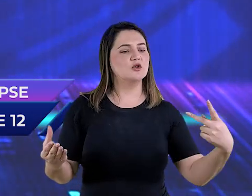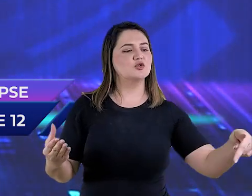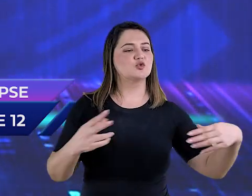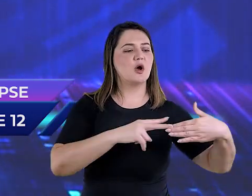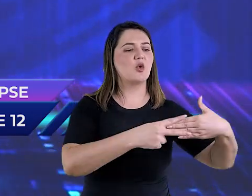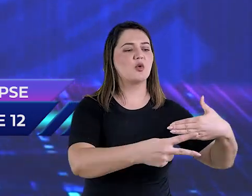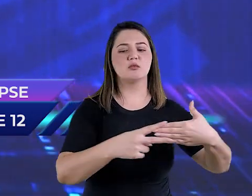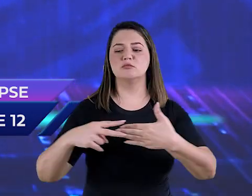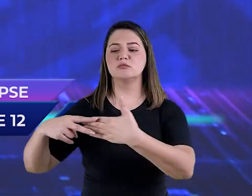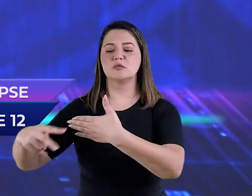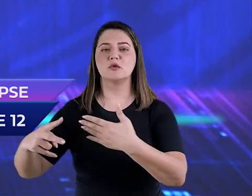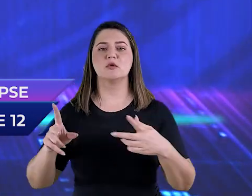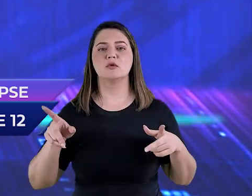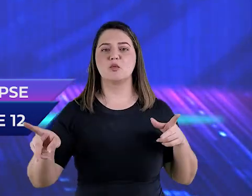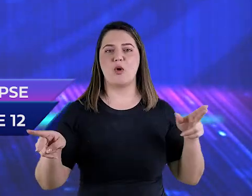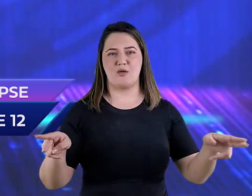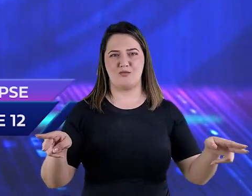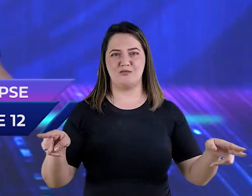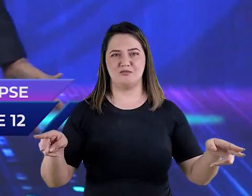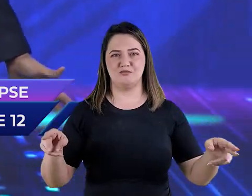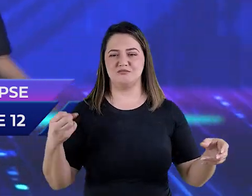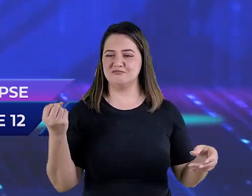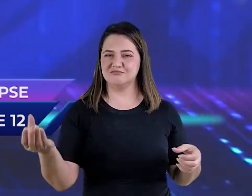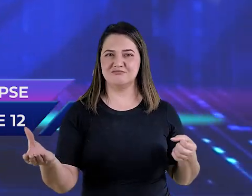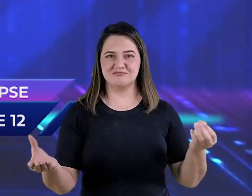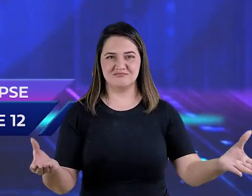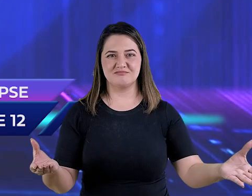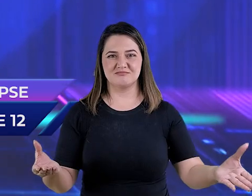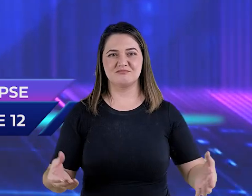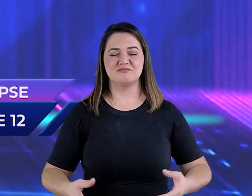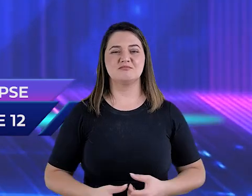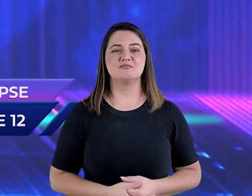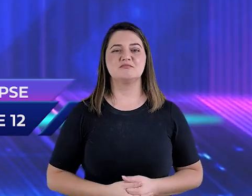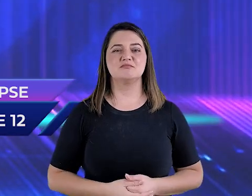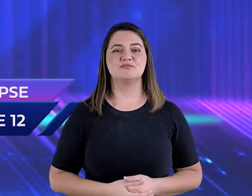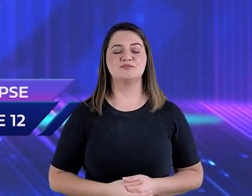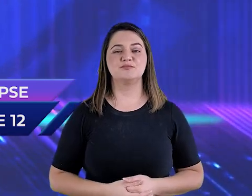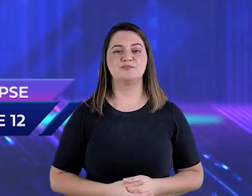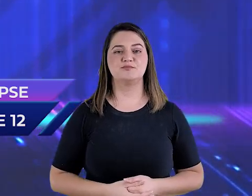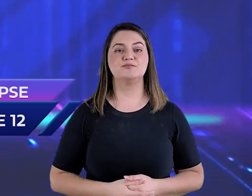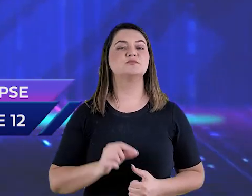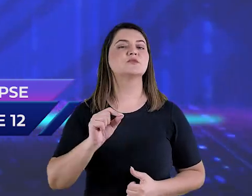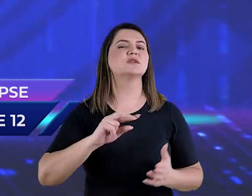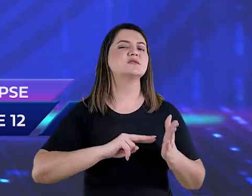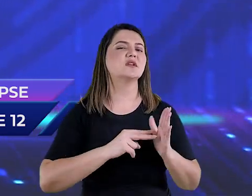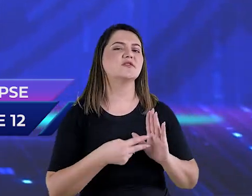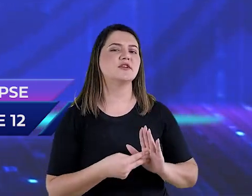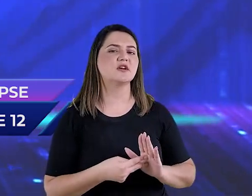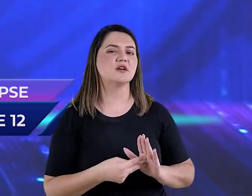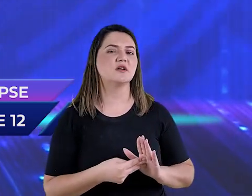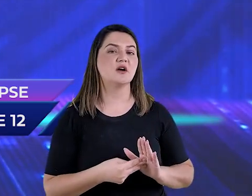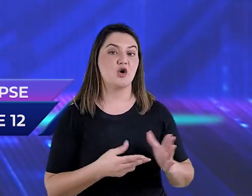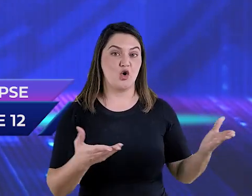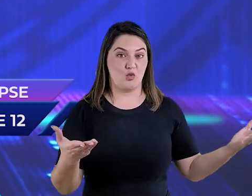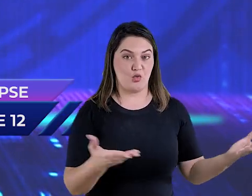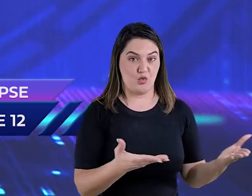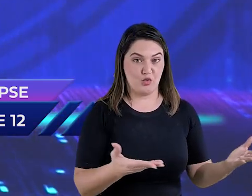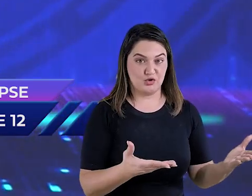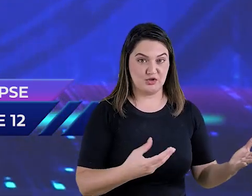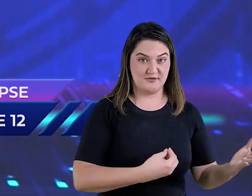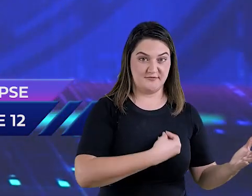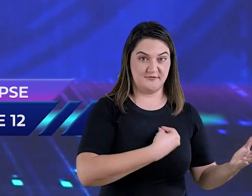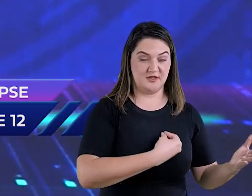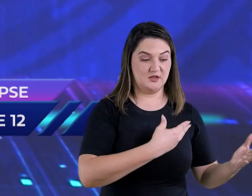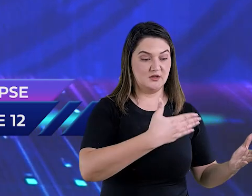um segundo as suas obras. Isso significa que a vida que